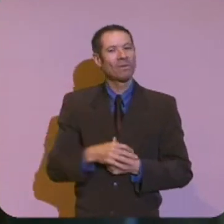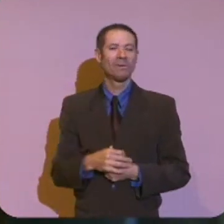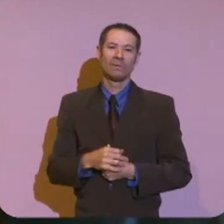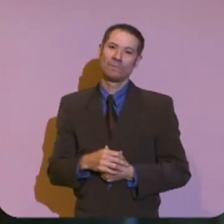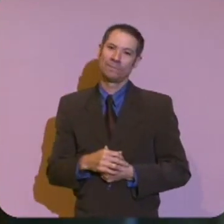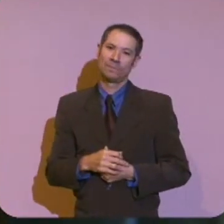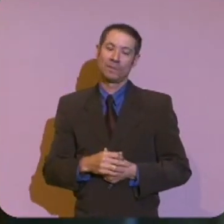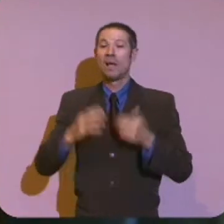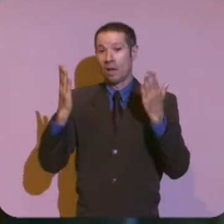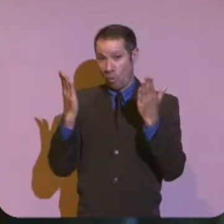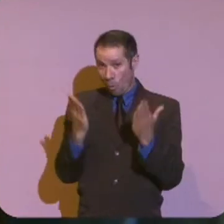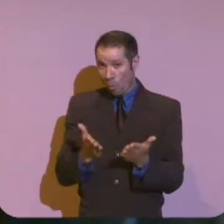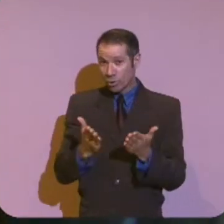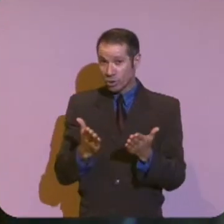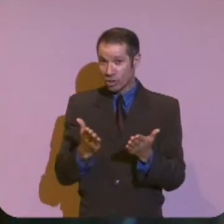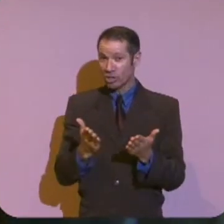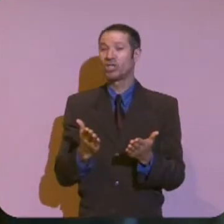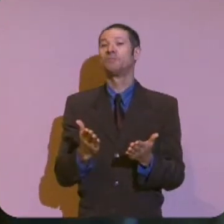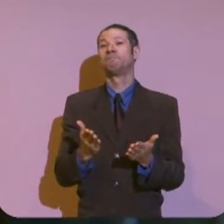Eu hoje vim